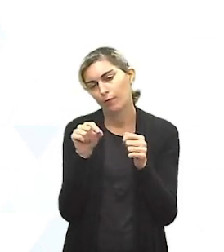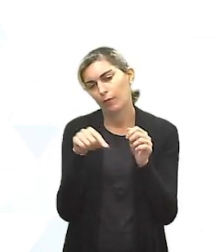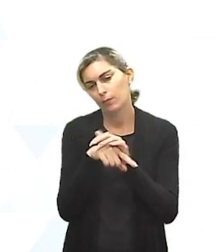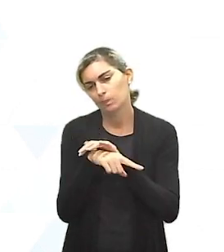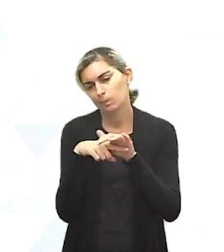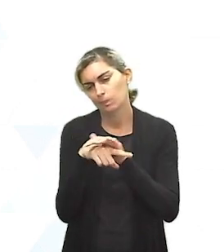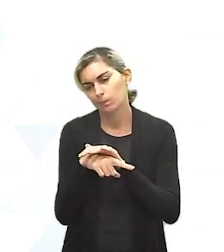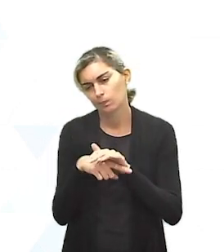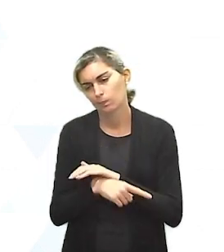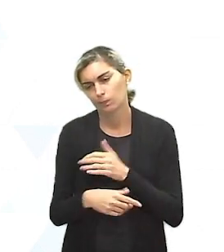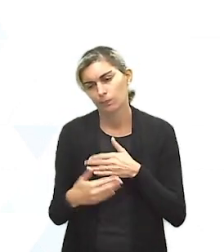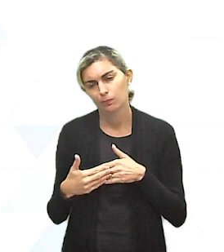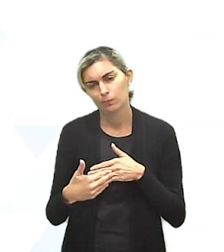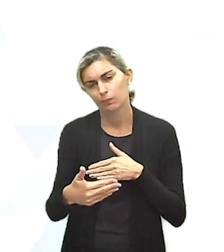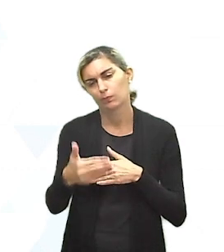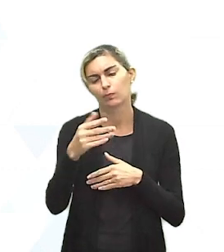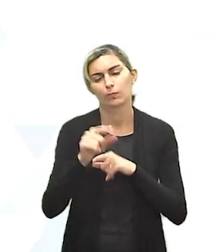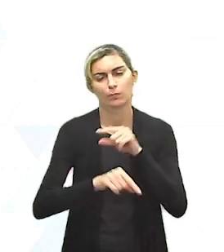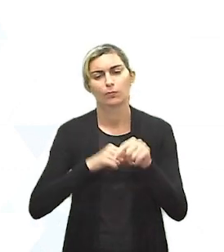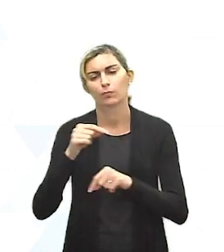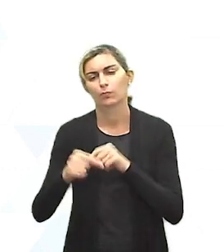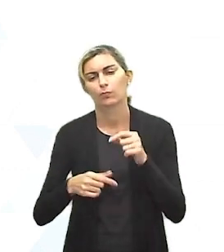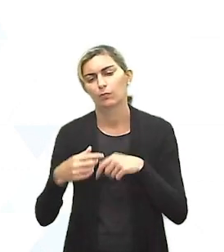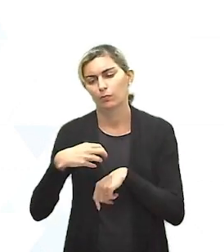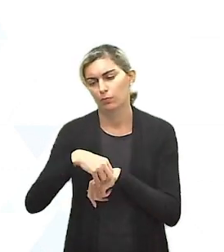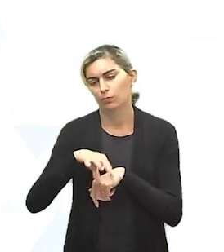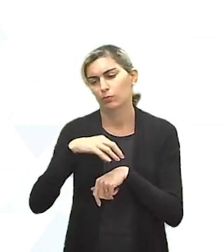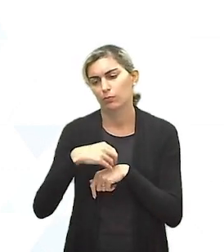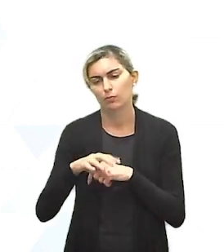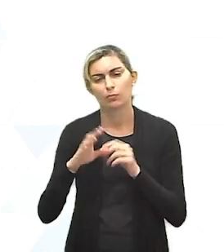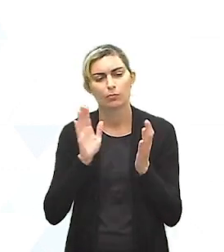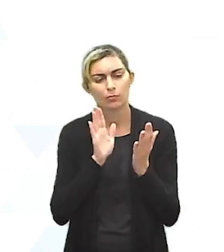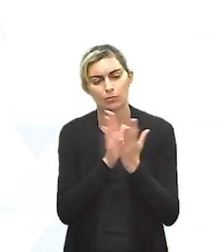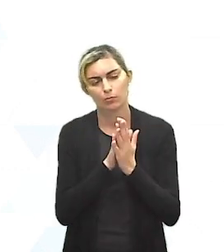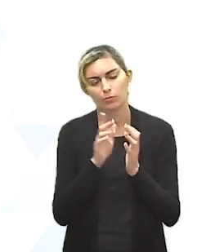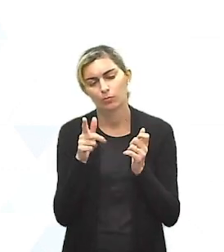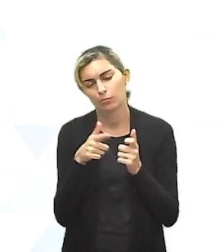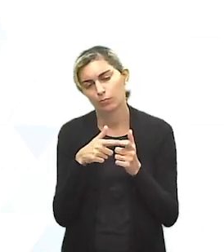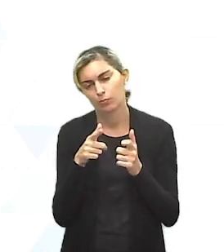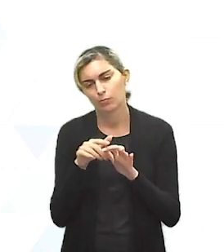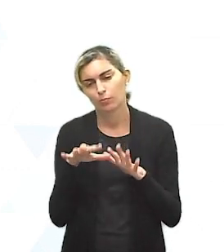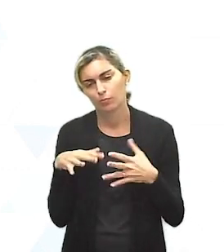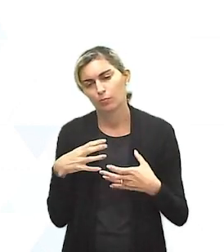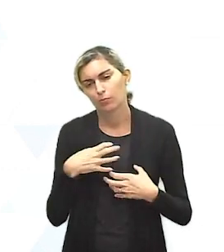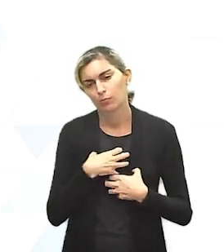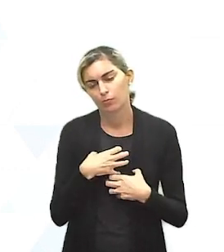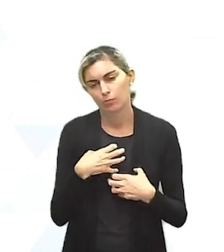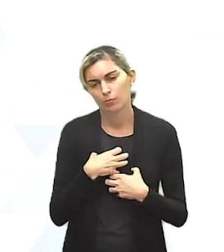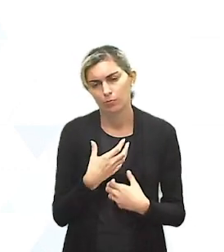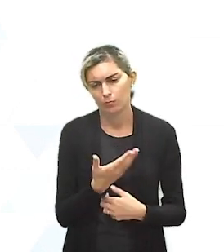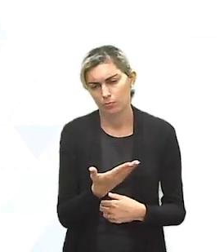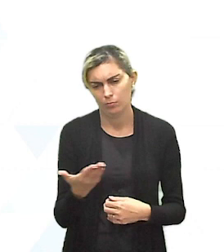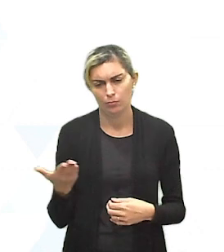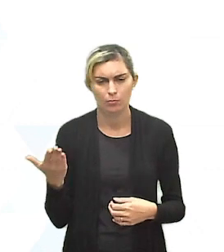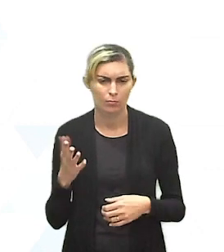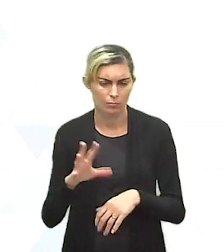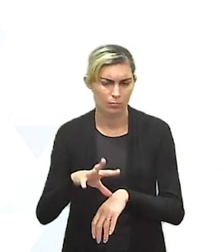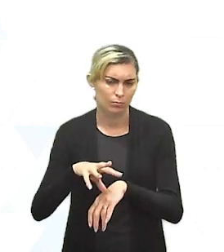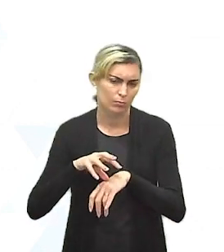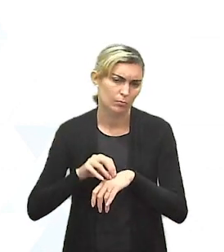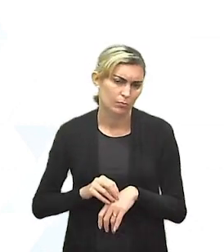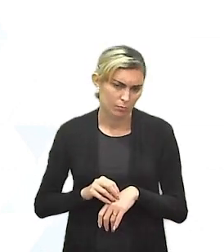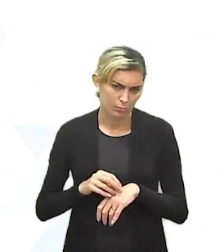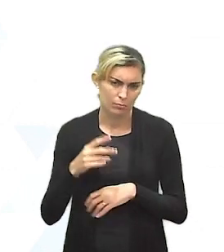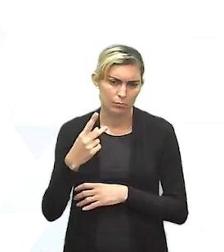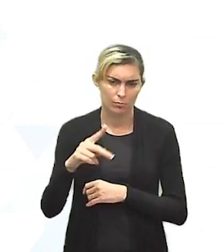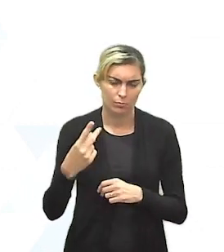quando ele começa a anotar o que é que te levou àquela consulta médica, quais são os sintomas que você está, ele está coletando os